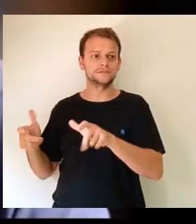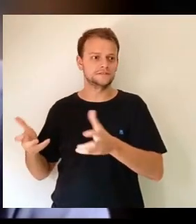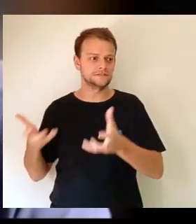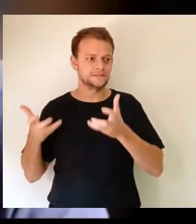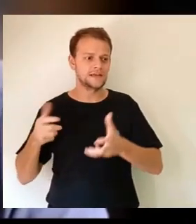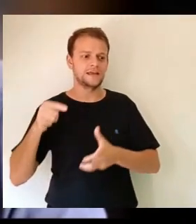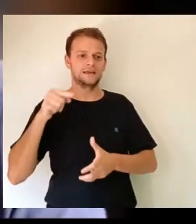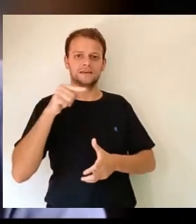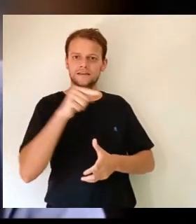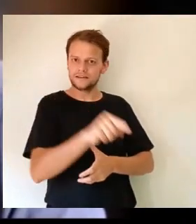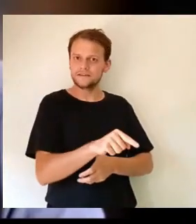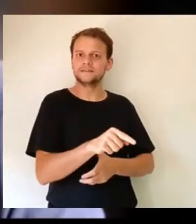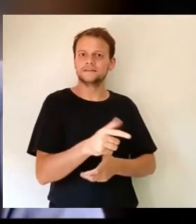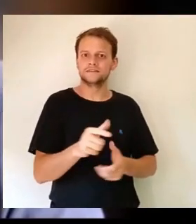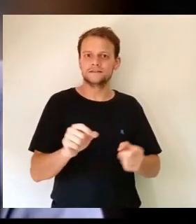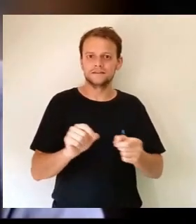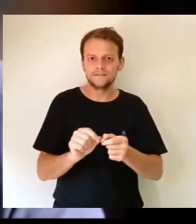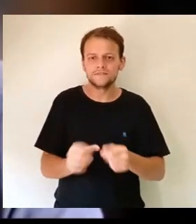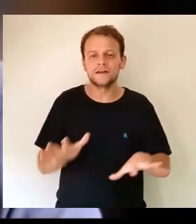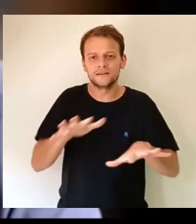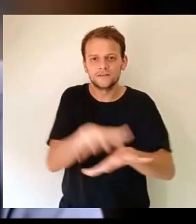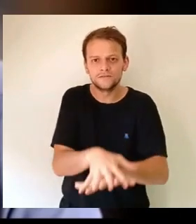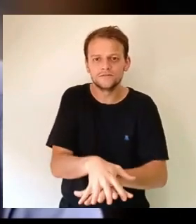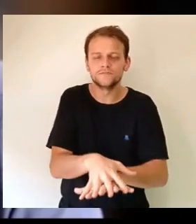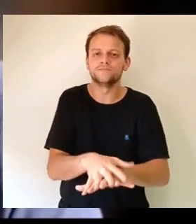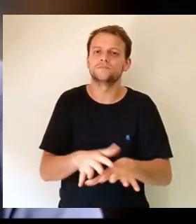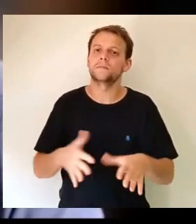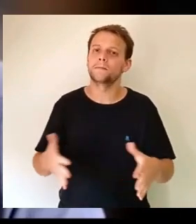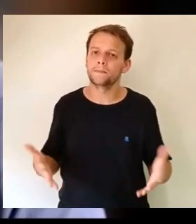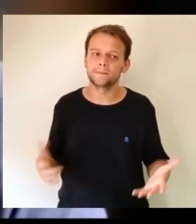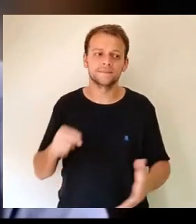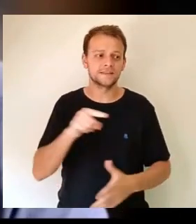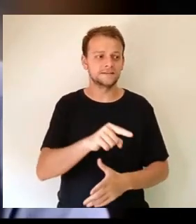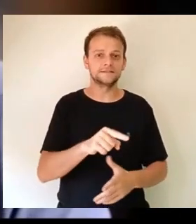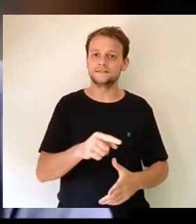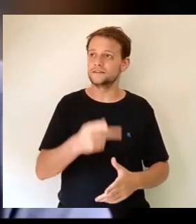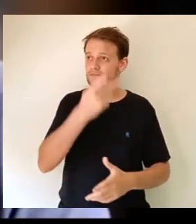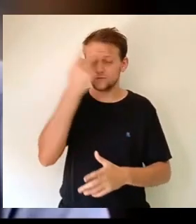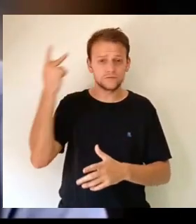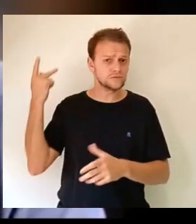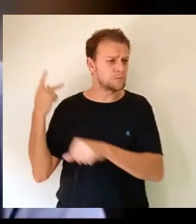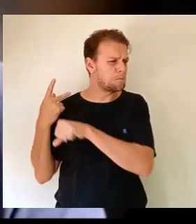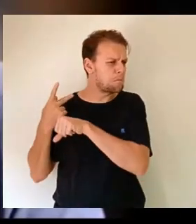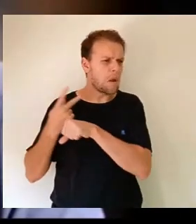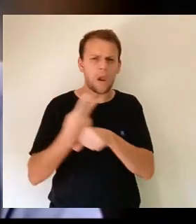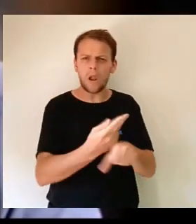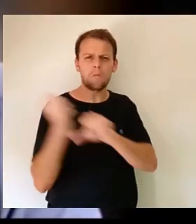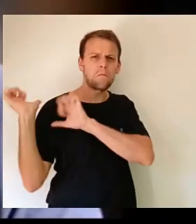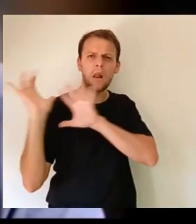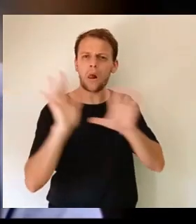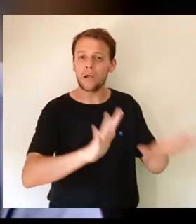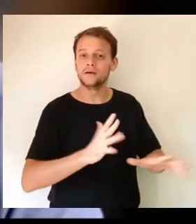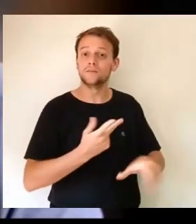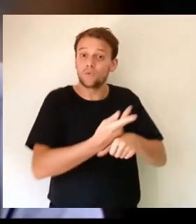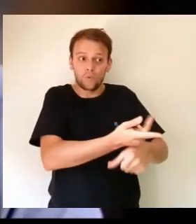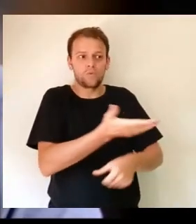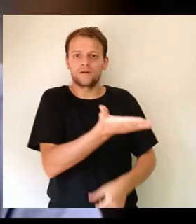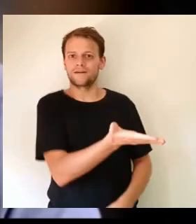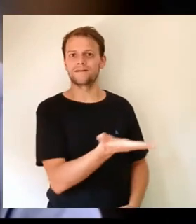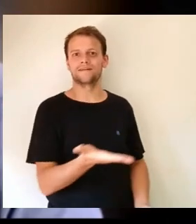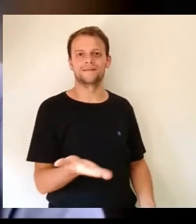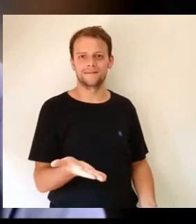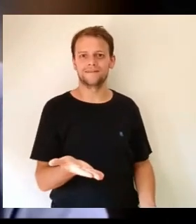ele sempre prestou serviço para pessoas, né, e entidades. Então ele estava sempre requisitado fazendo